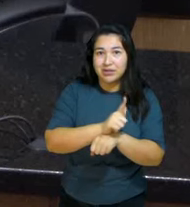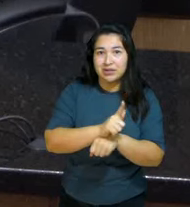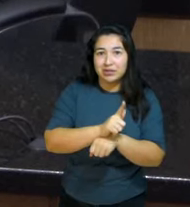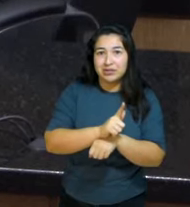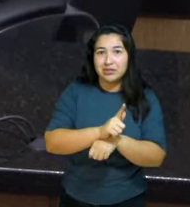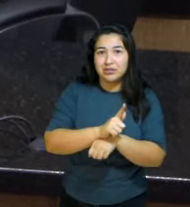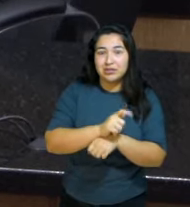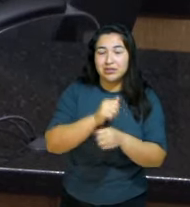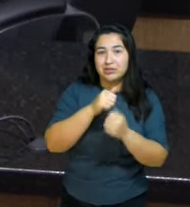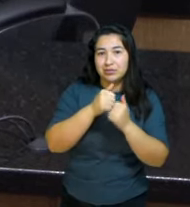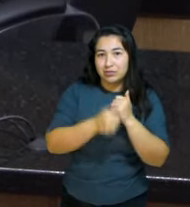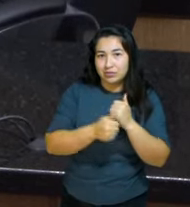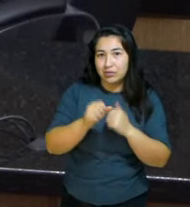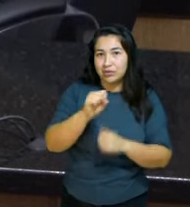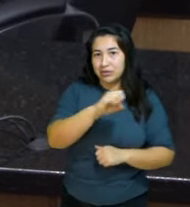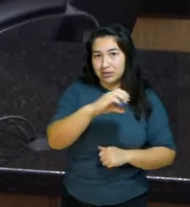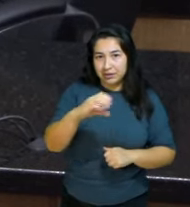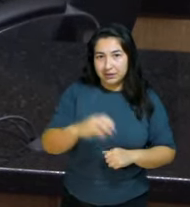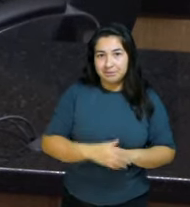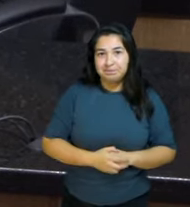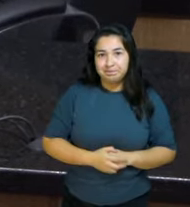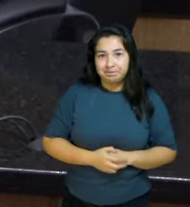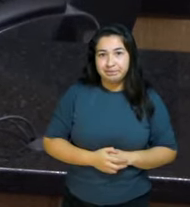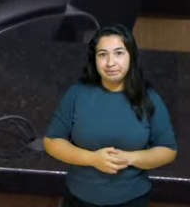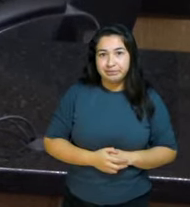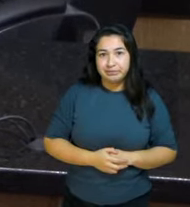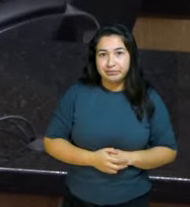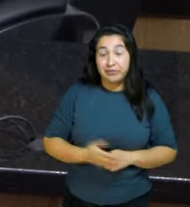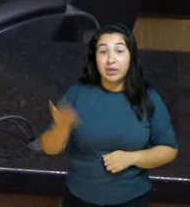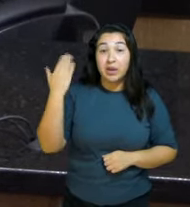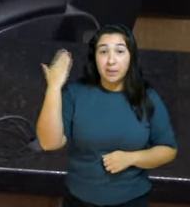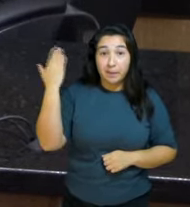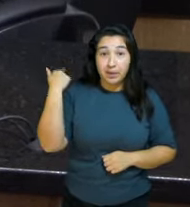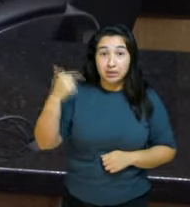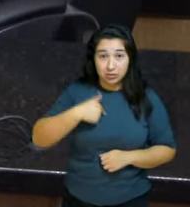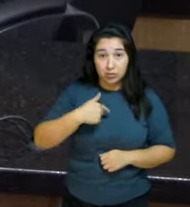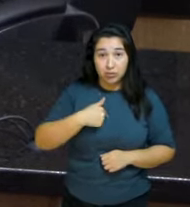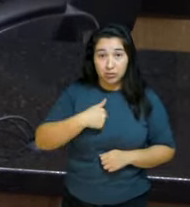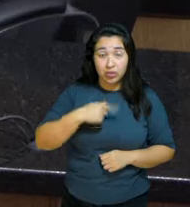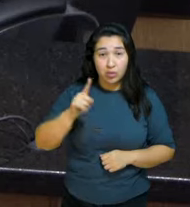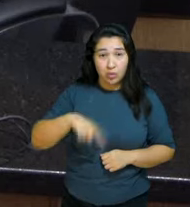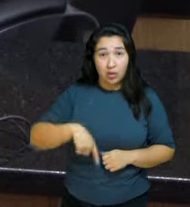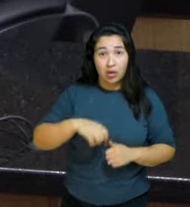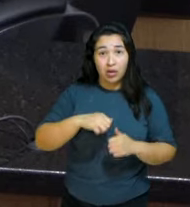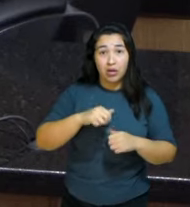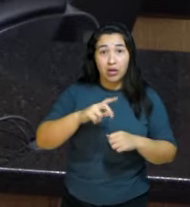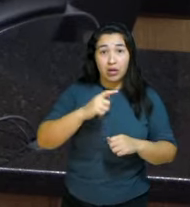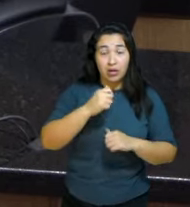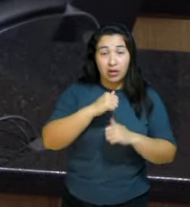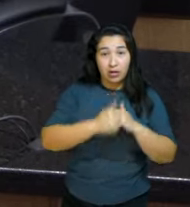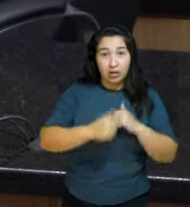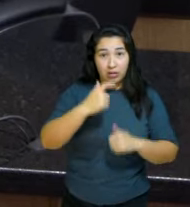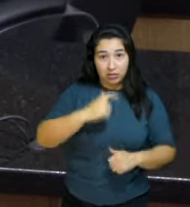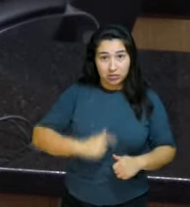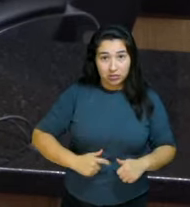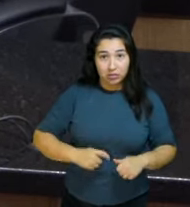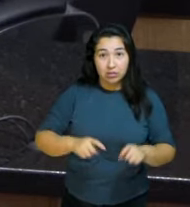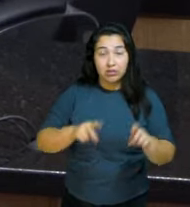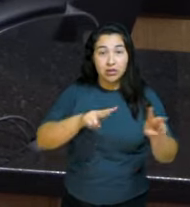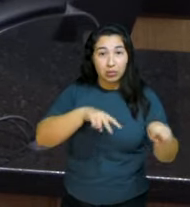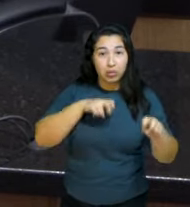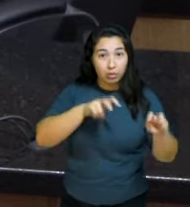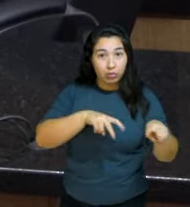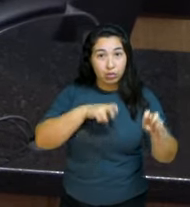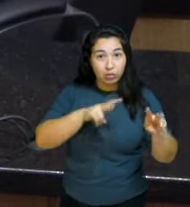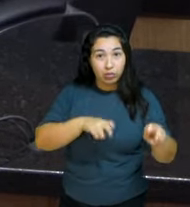no Estado de Santa Catarina. Falo como um ex-atleta, como um ex-diretor, um ex-gestor de esporte